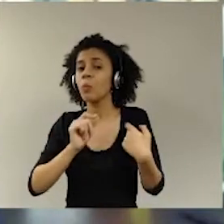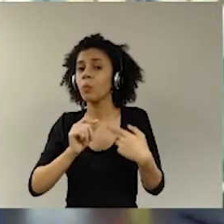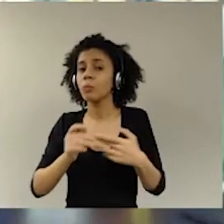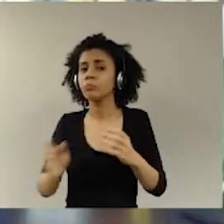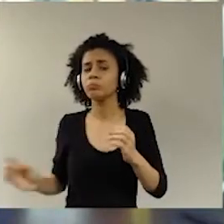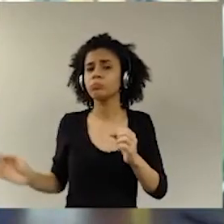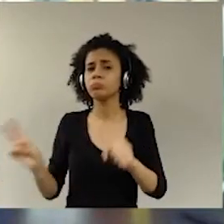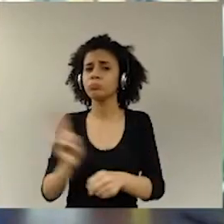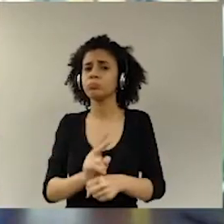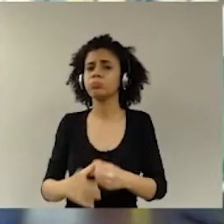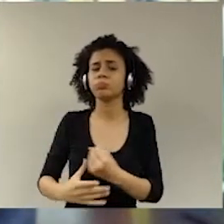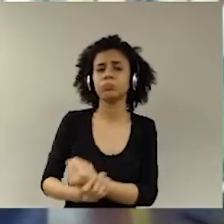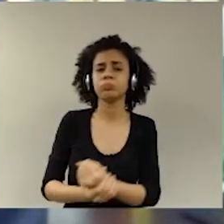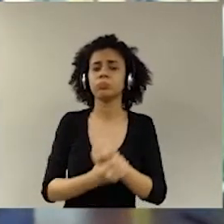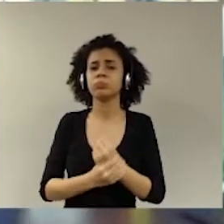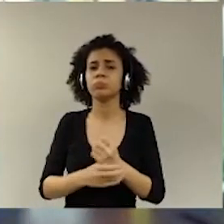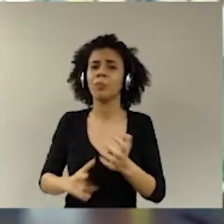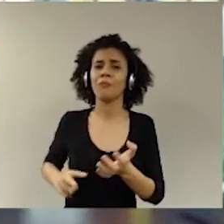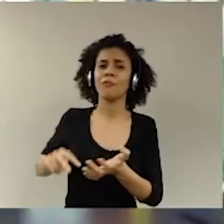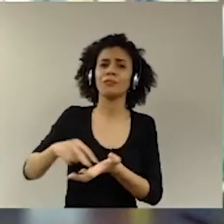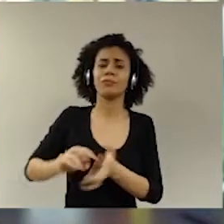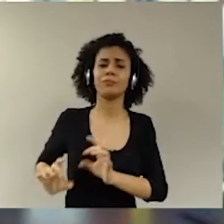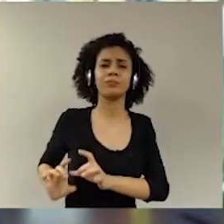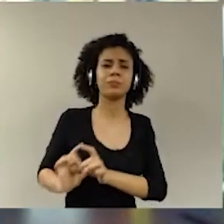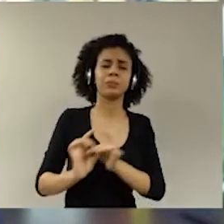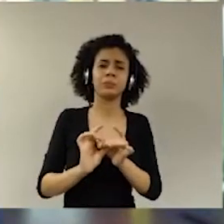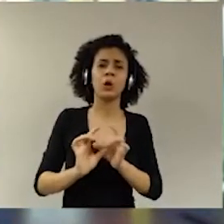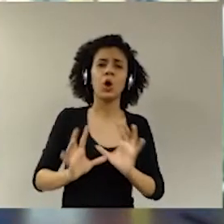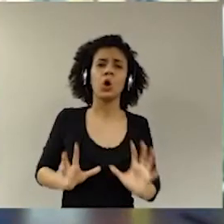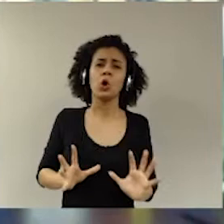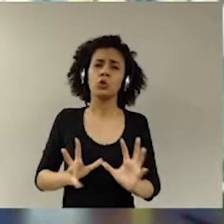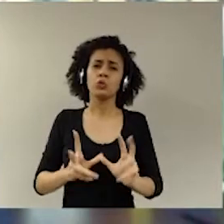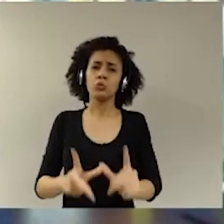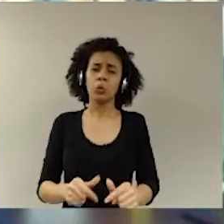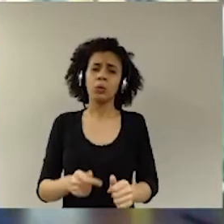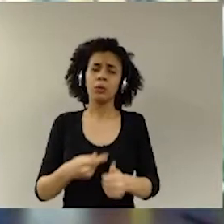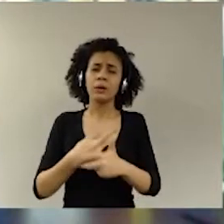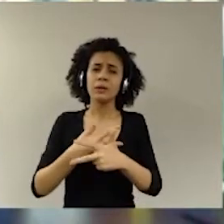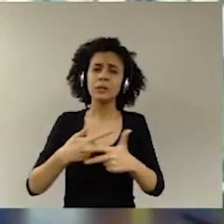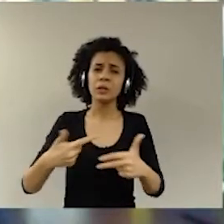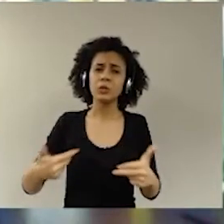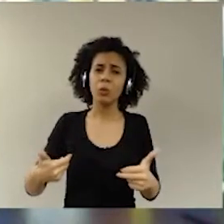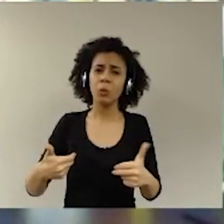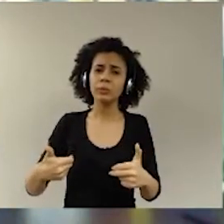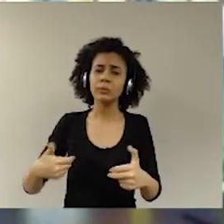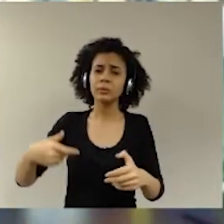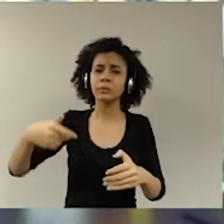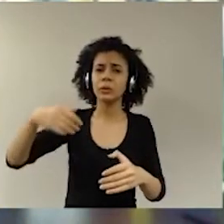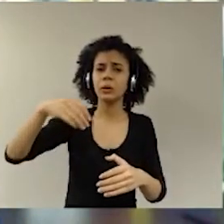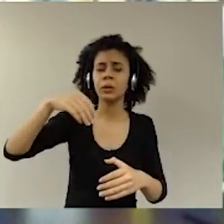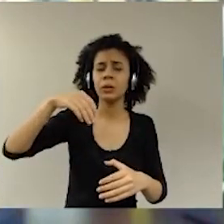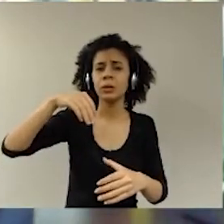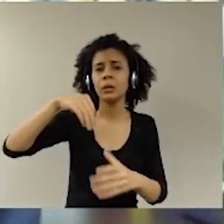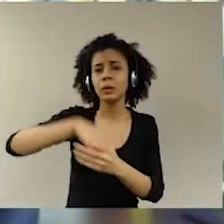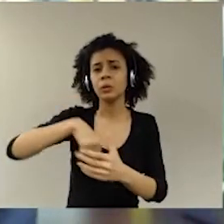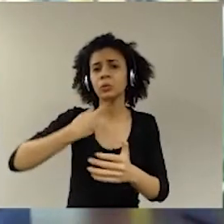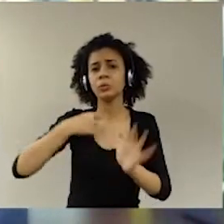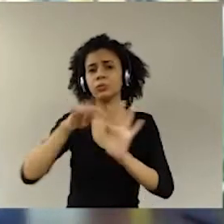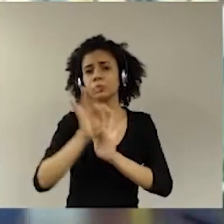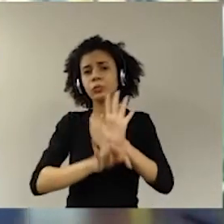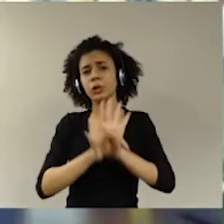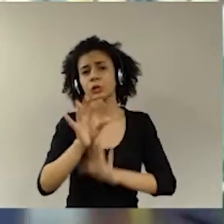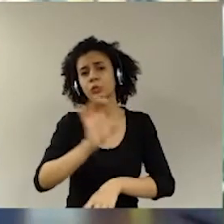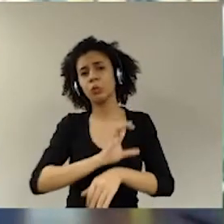defender e fortalecer as estruturas, hoje, constantes no nosso texto constitucional,